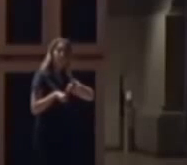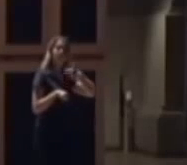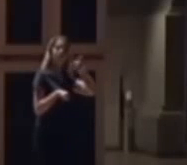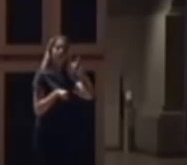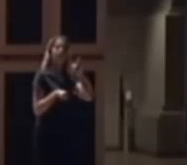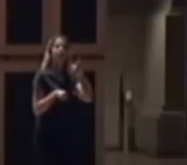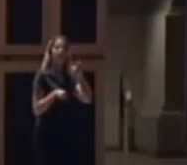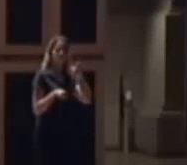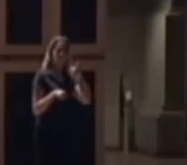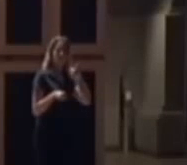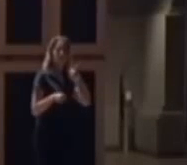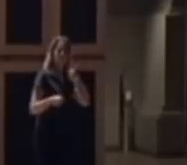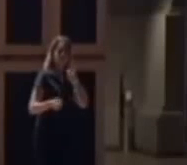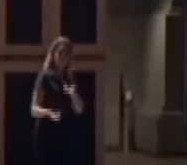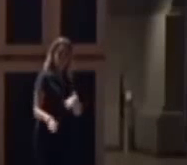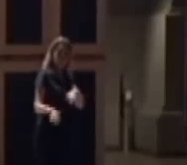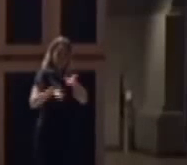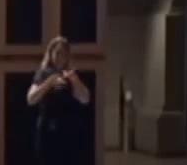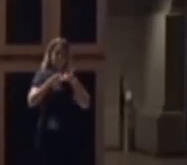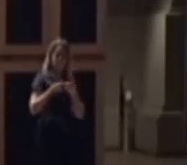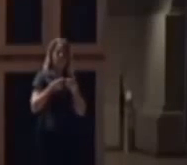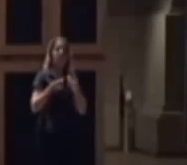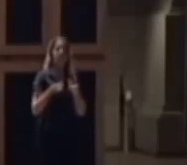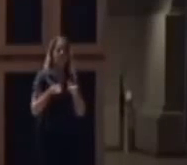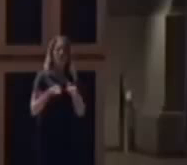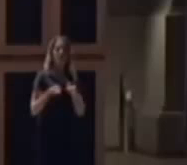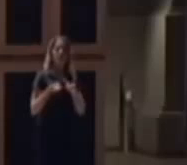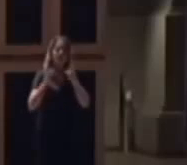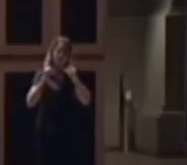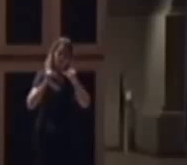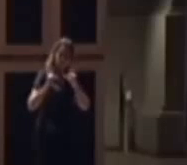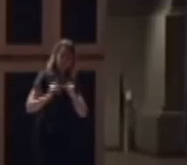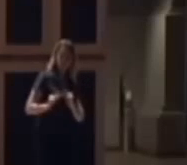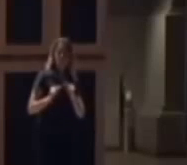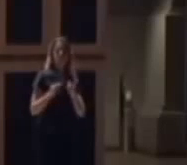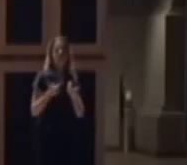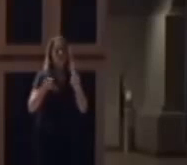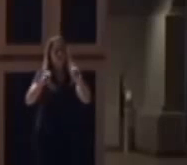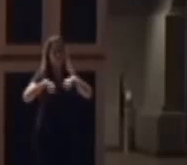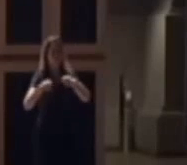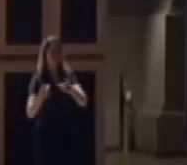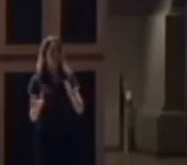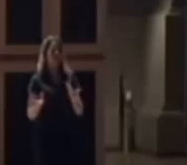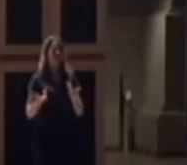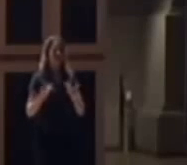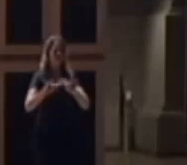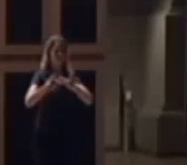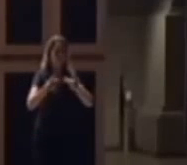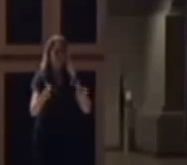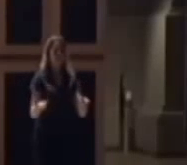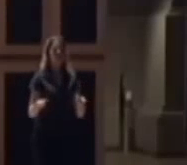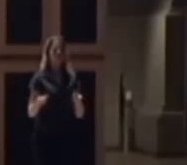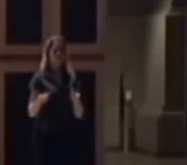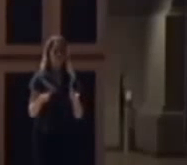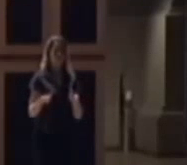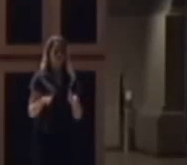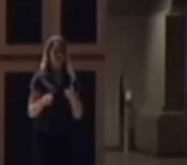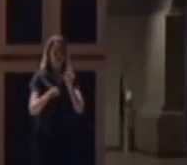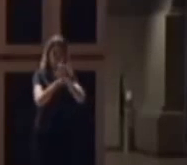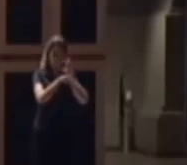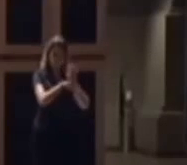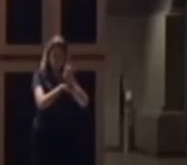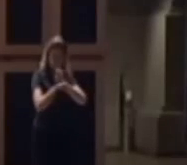recursos privados e da geração de receitas, reduzindo a necessidade e a demanda em relação ao